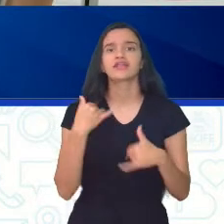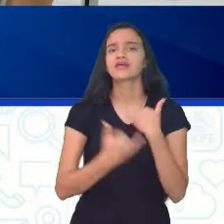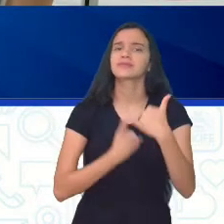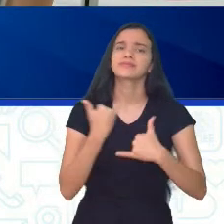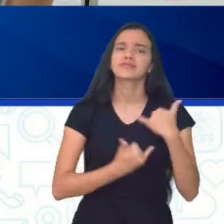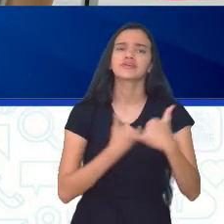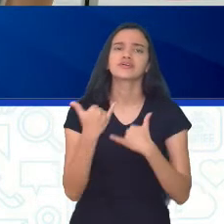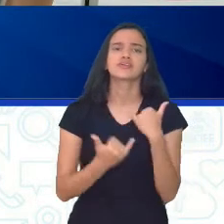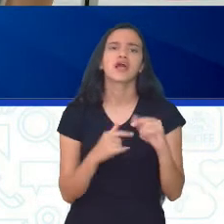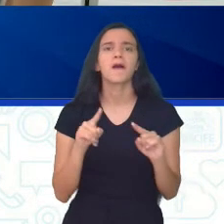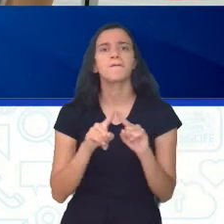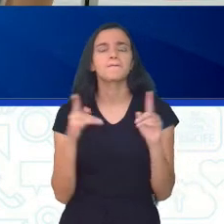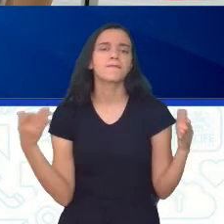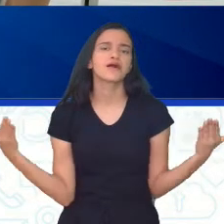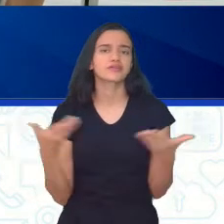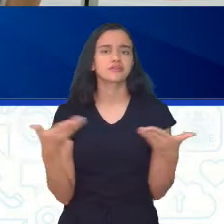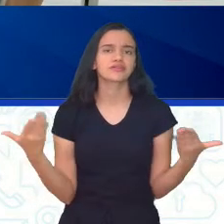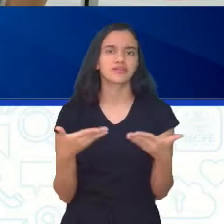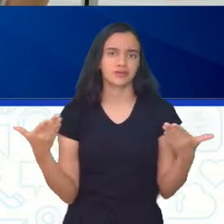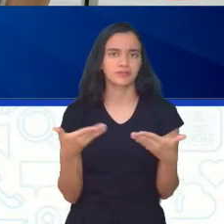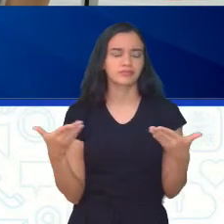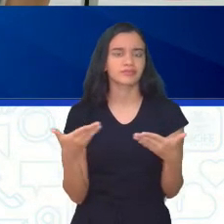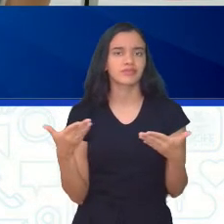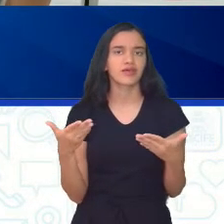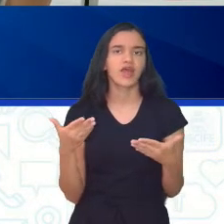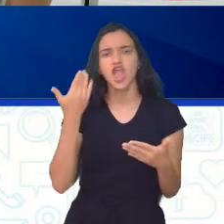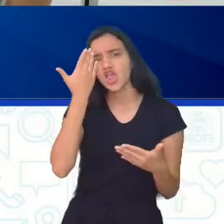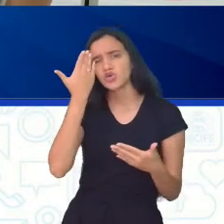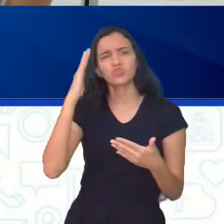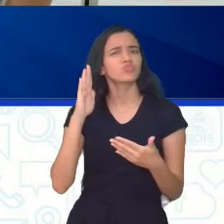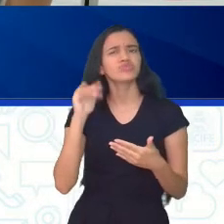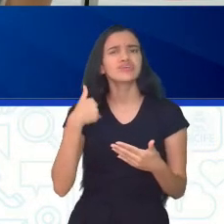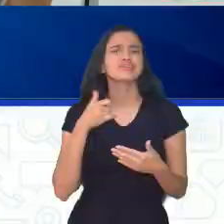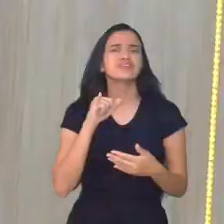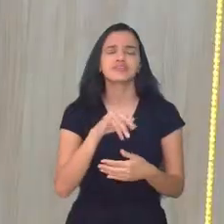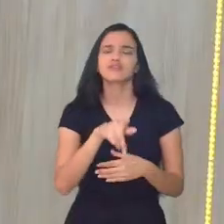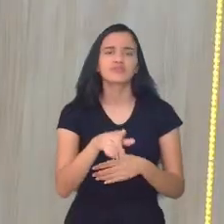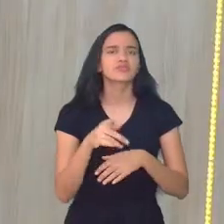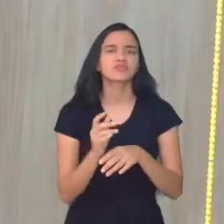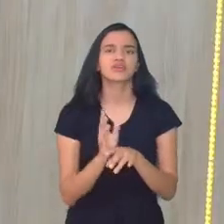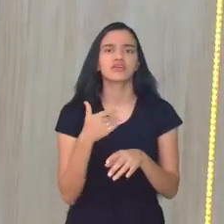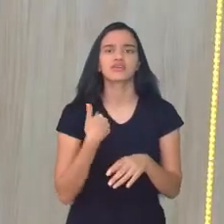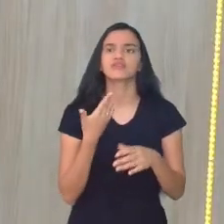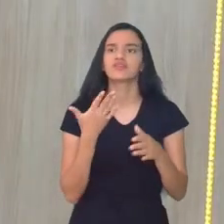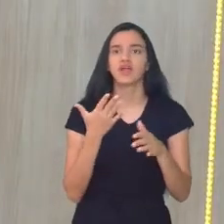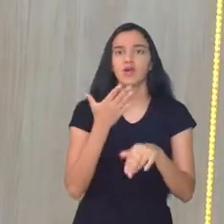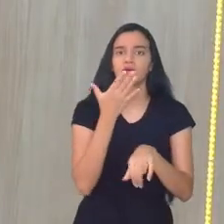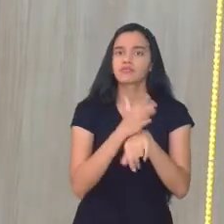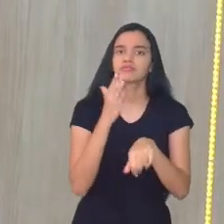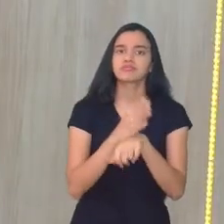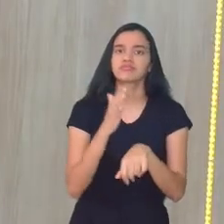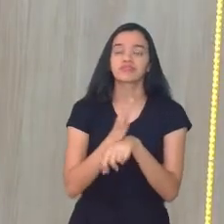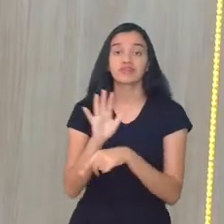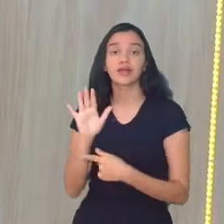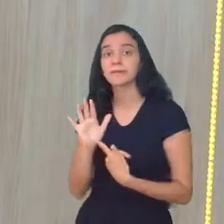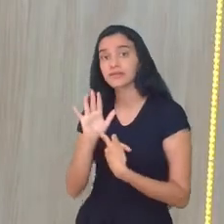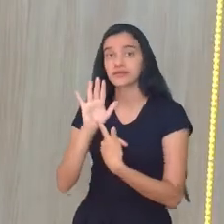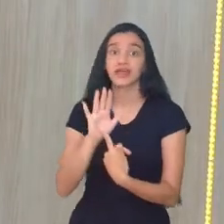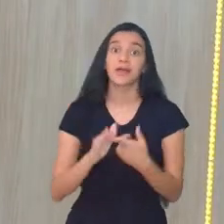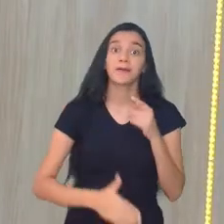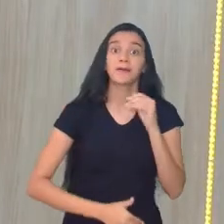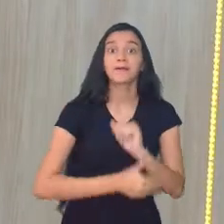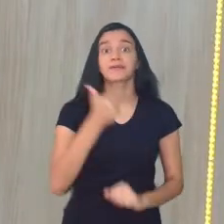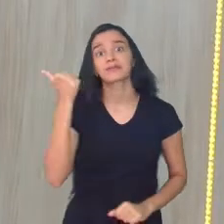brincadeiras. Mas agora, né, eu não sei se vocês já se depararam com essa atividade que está sendo apresentada. Eu vou